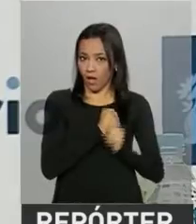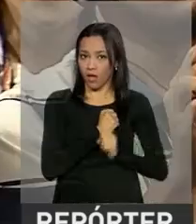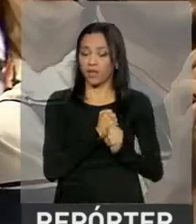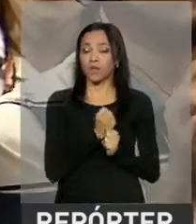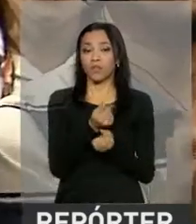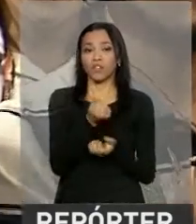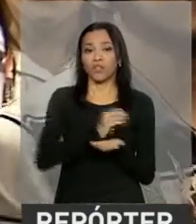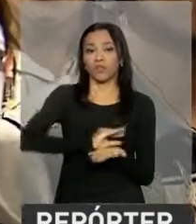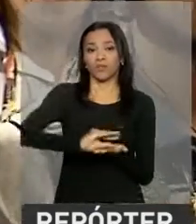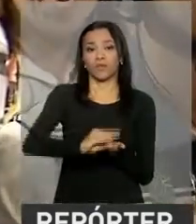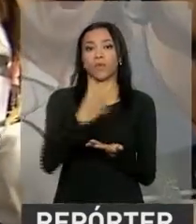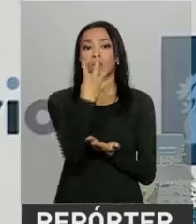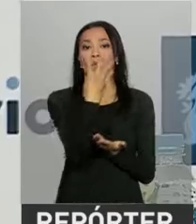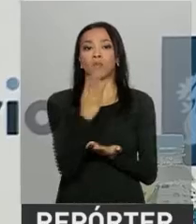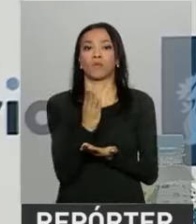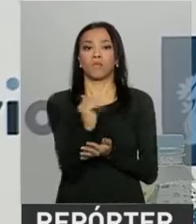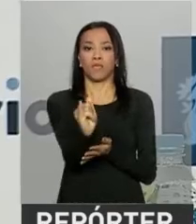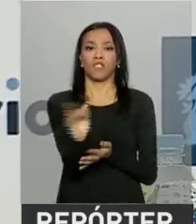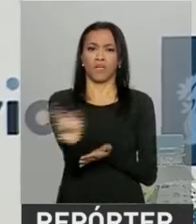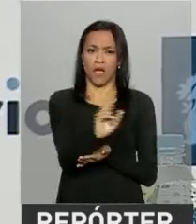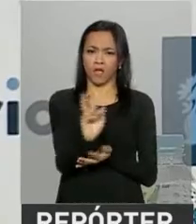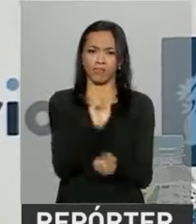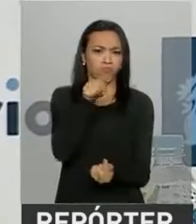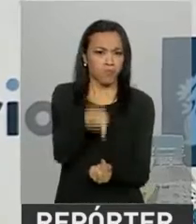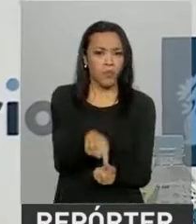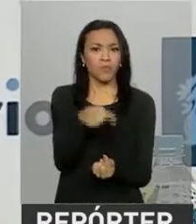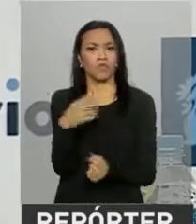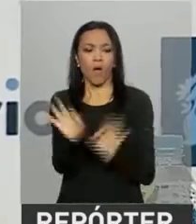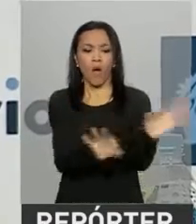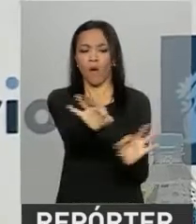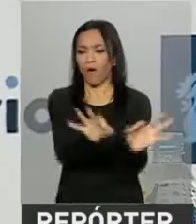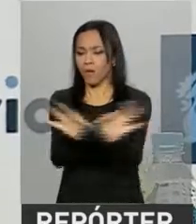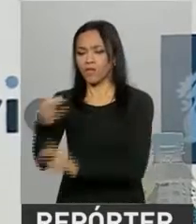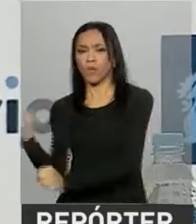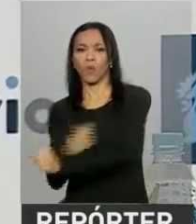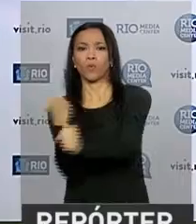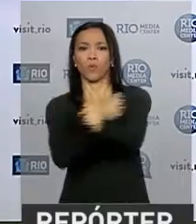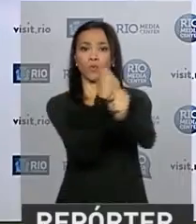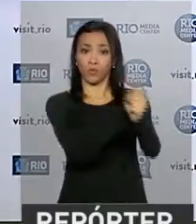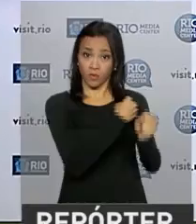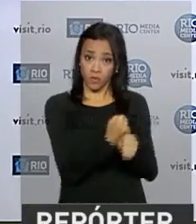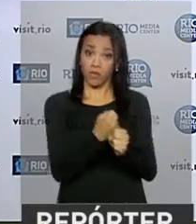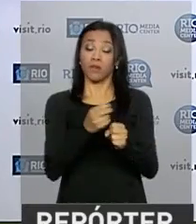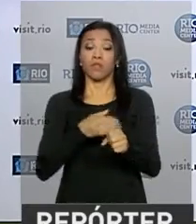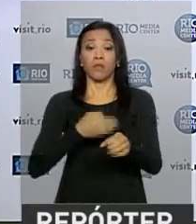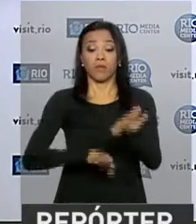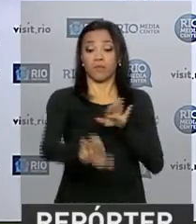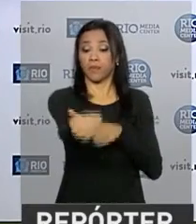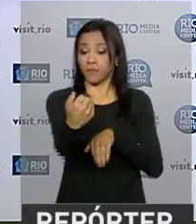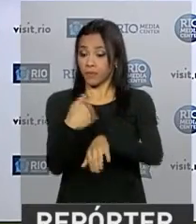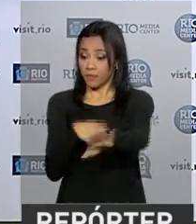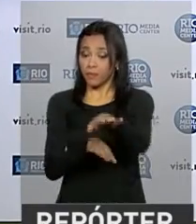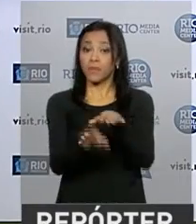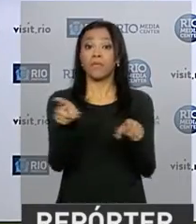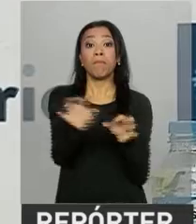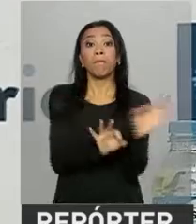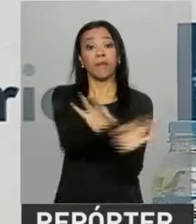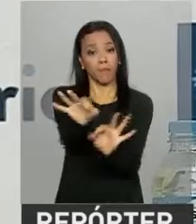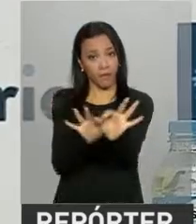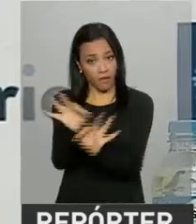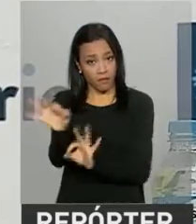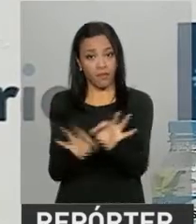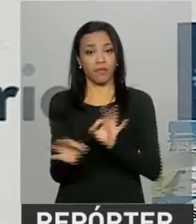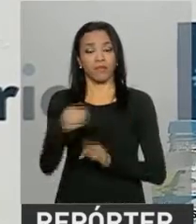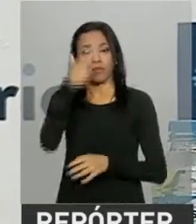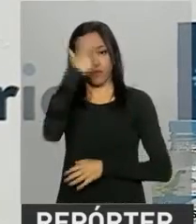4 bilhões de reais para a infraestrutura dos jogos e obras de mobilidade, além da preparação dos atletas.